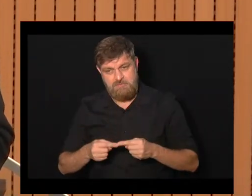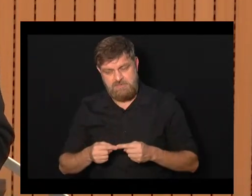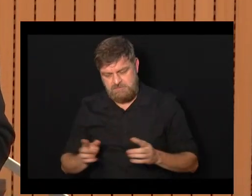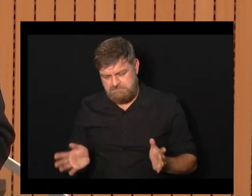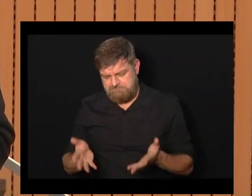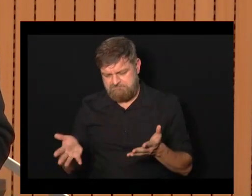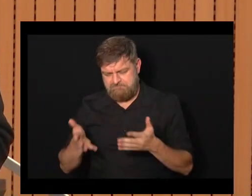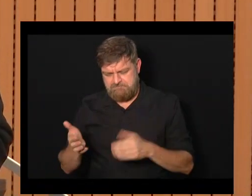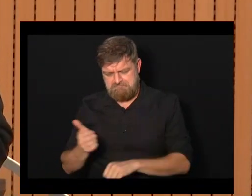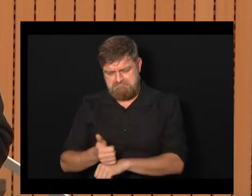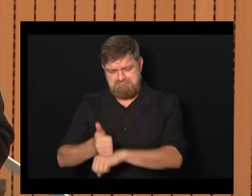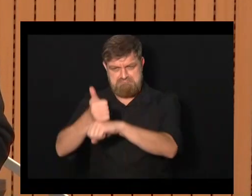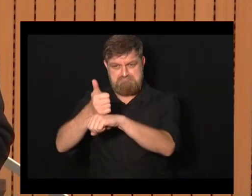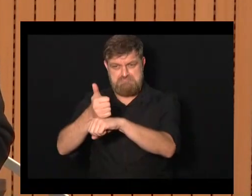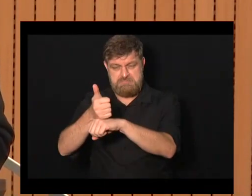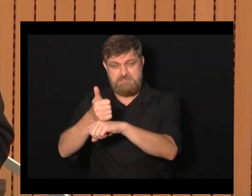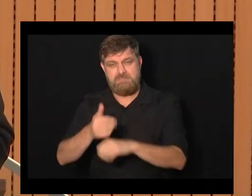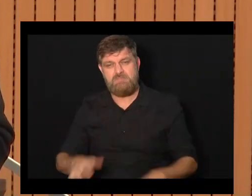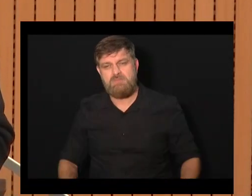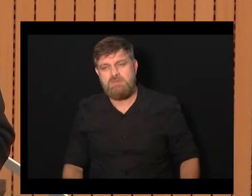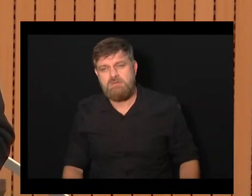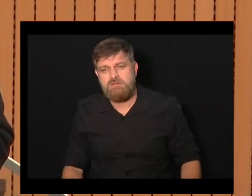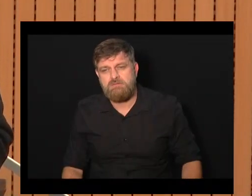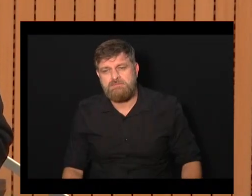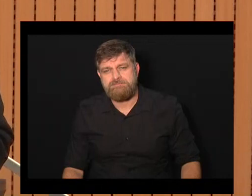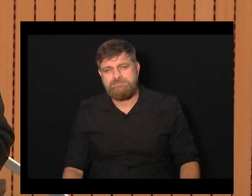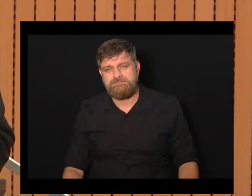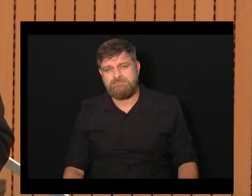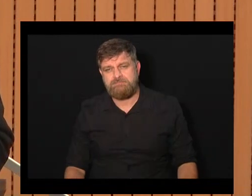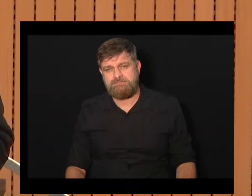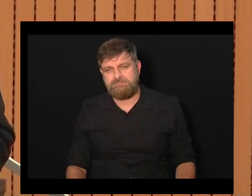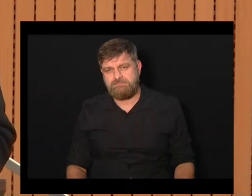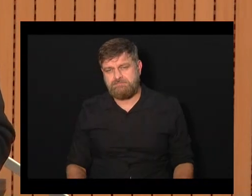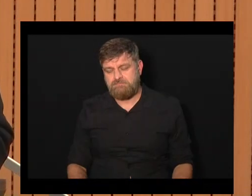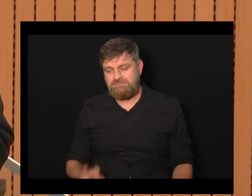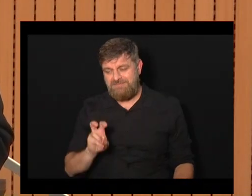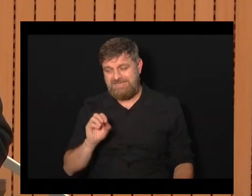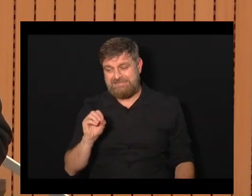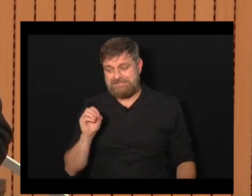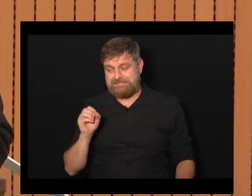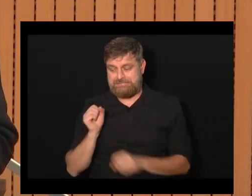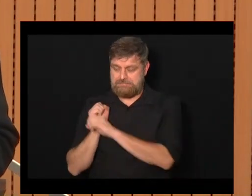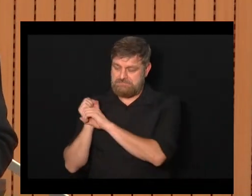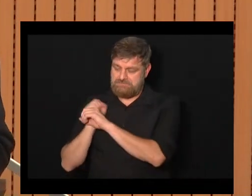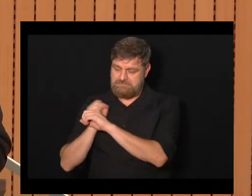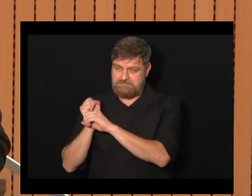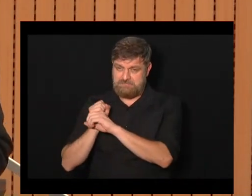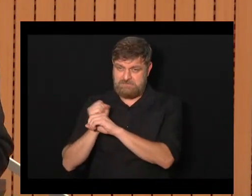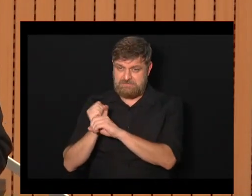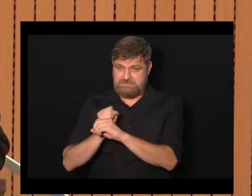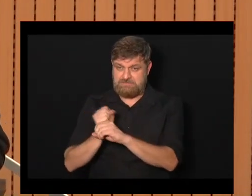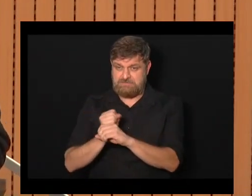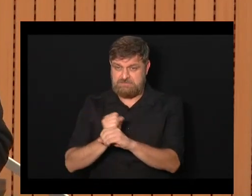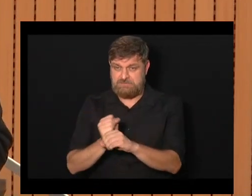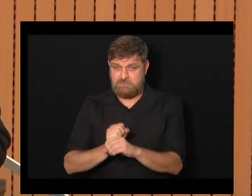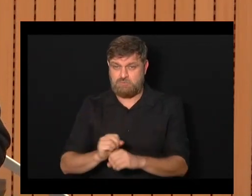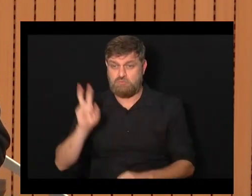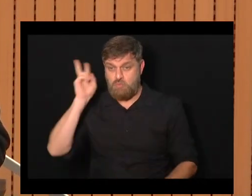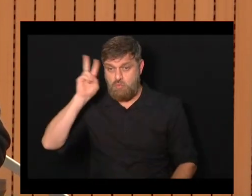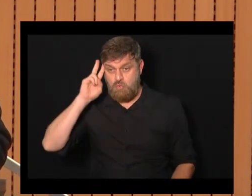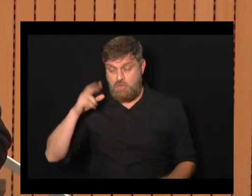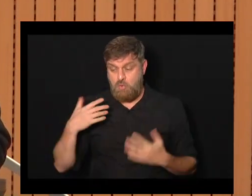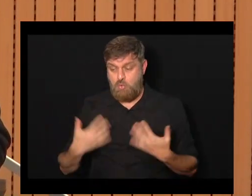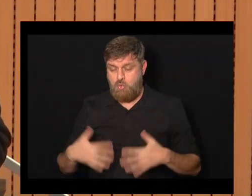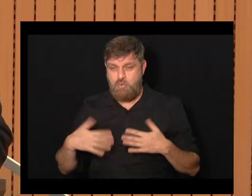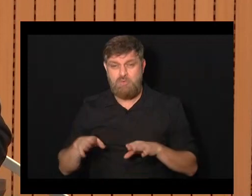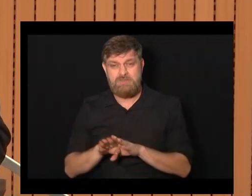títulos neste longo 50 anos. Também quero dar uma